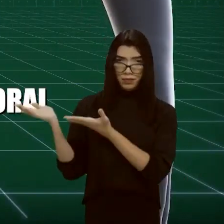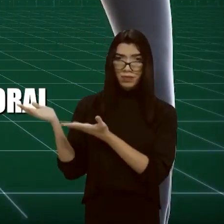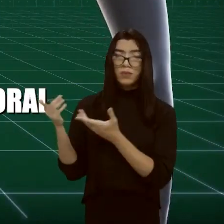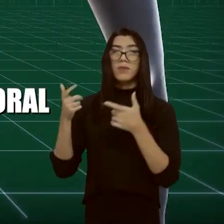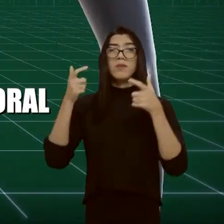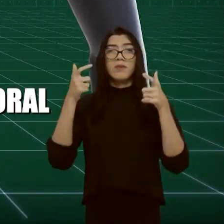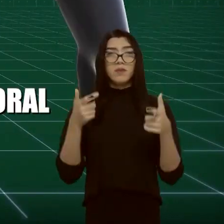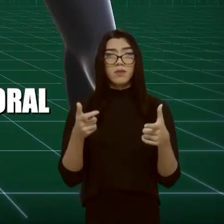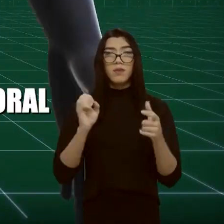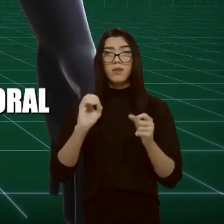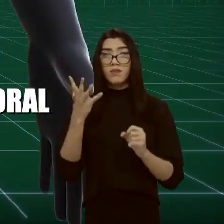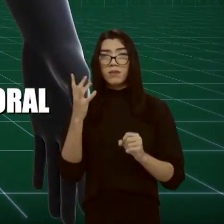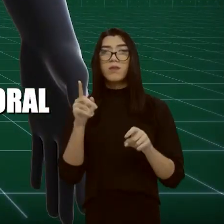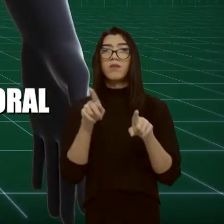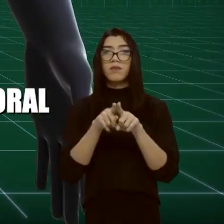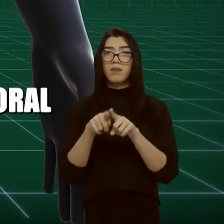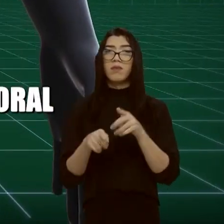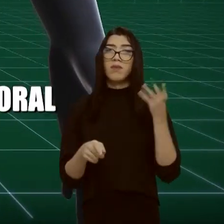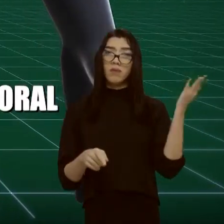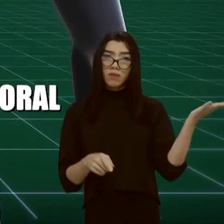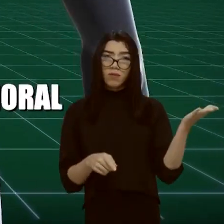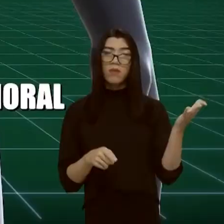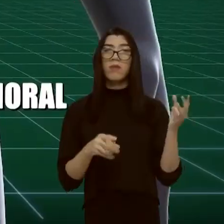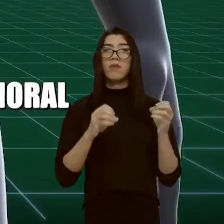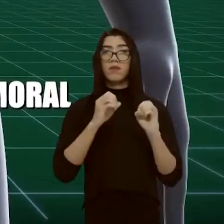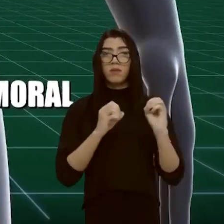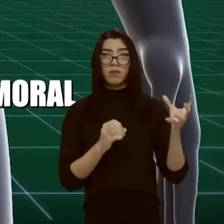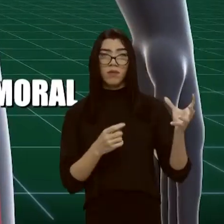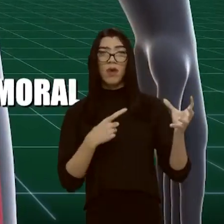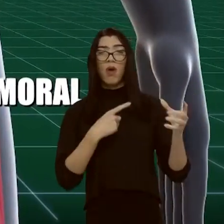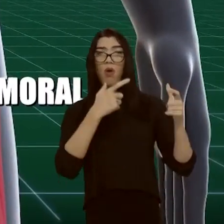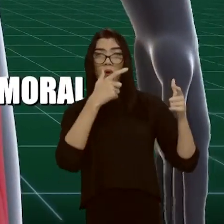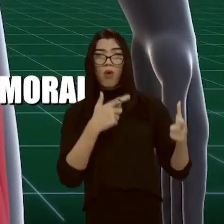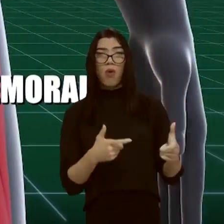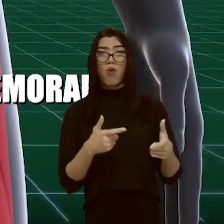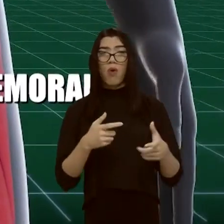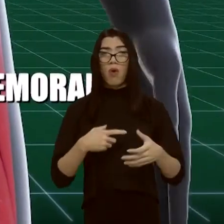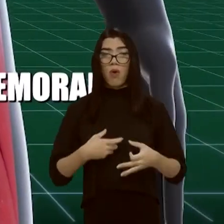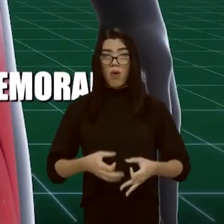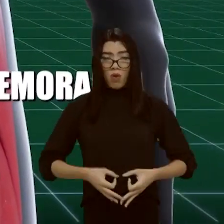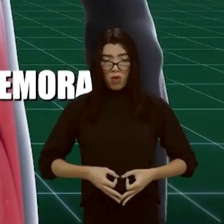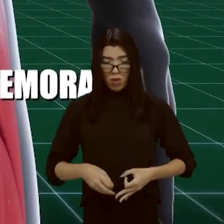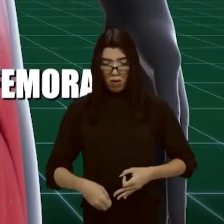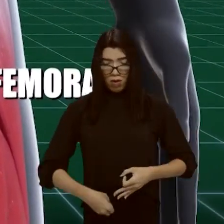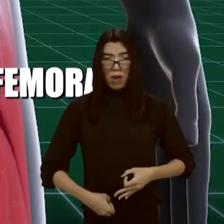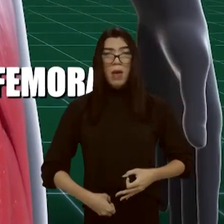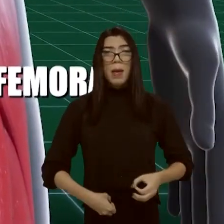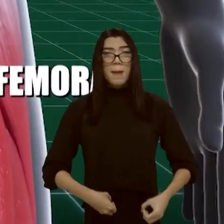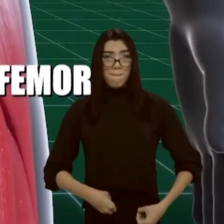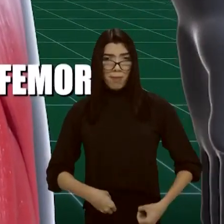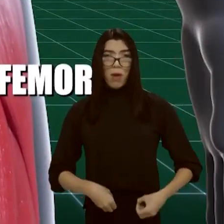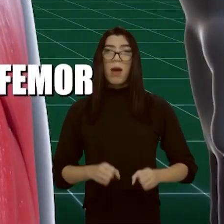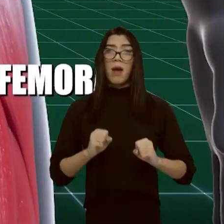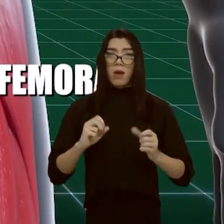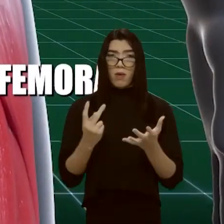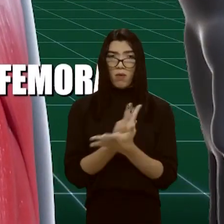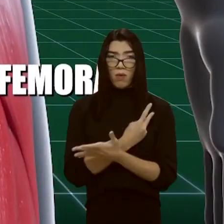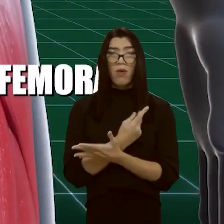virilha, e a inguinal, na própria virilha. Ela é considerada a mais prevalente, responsável por